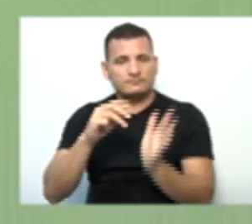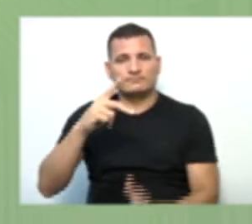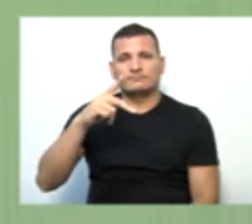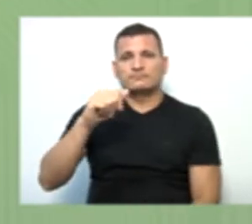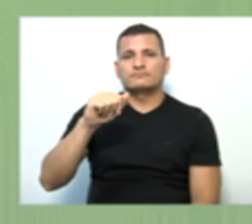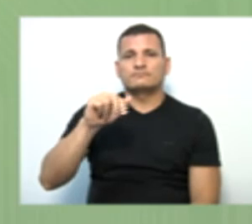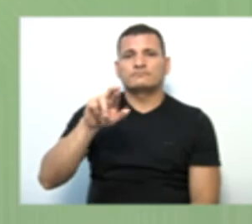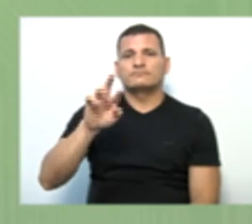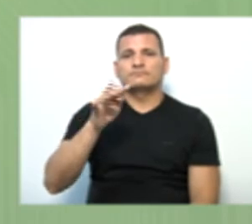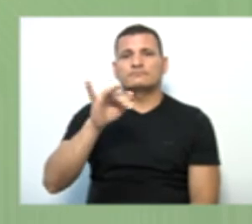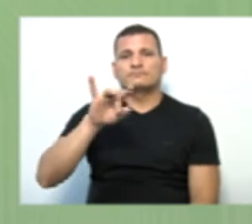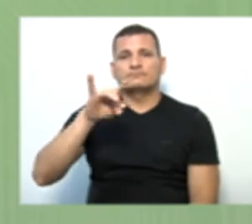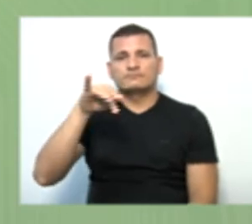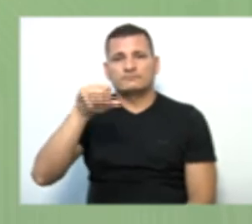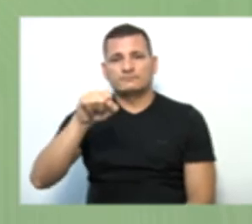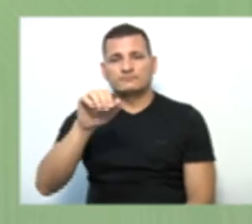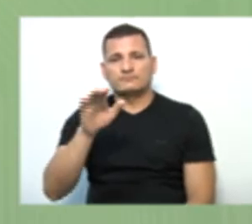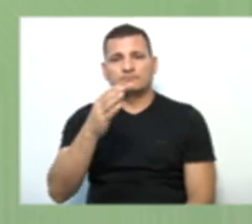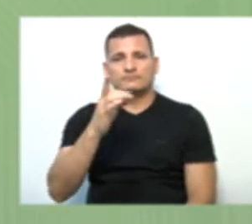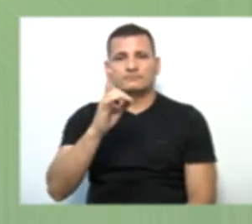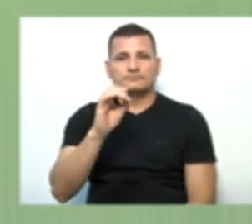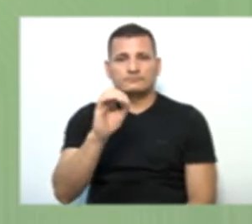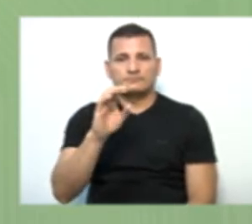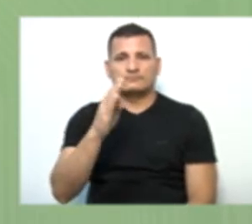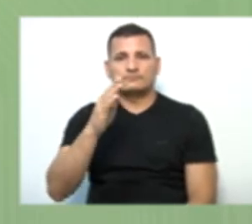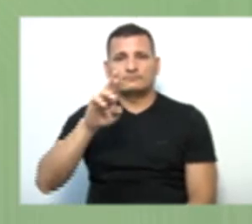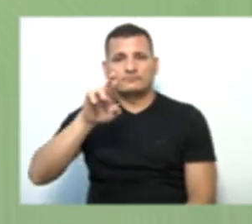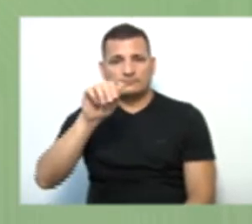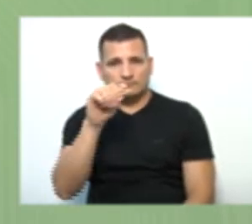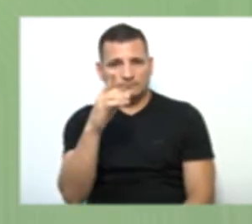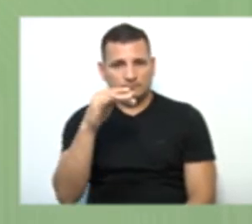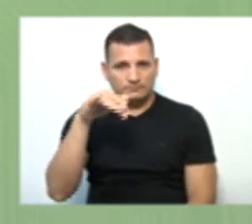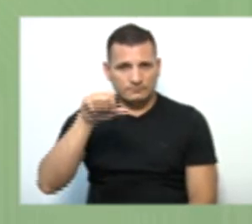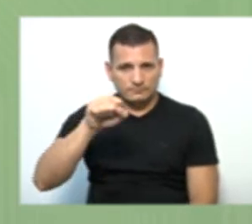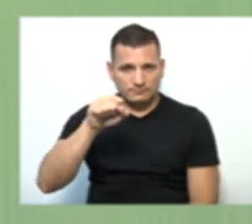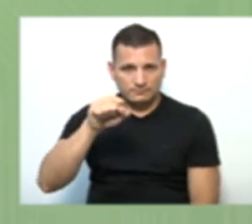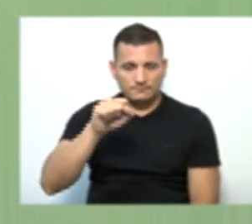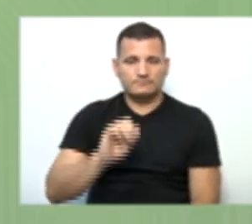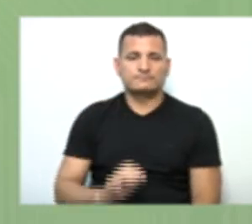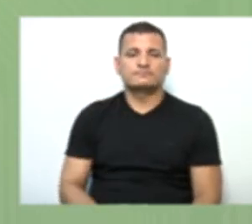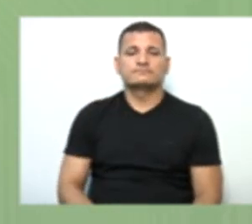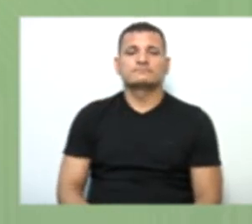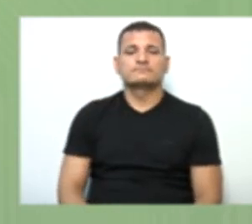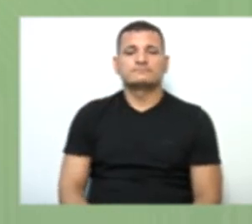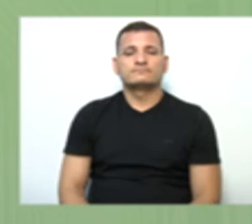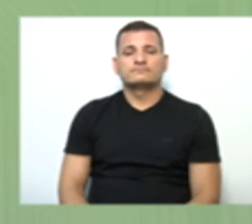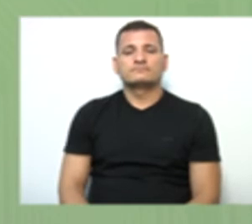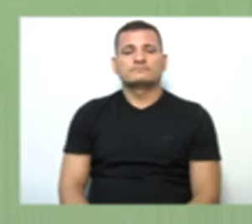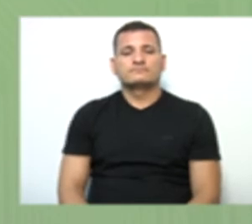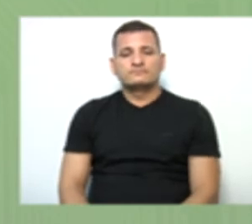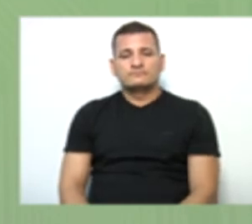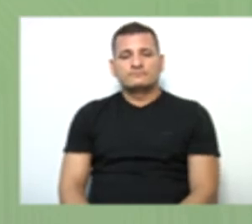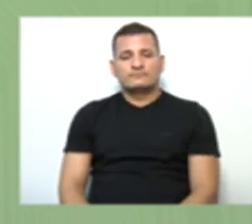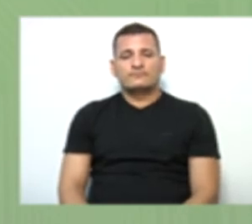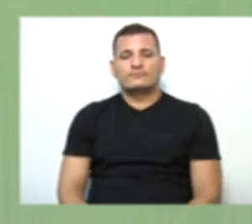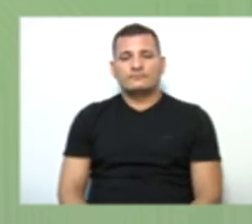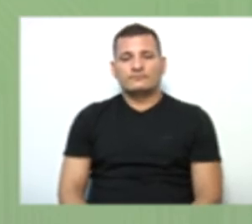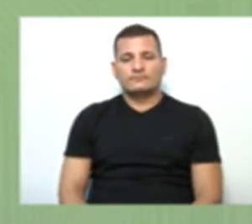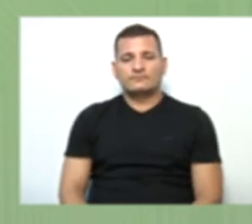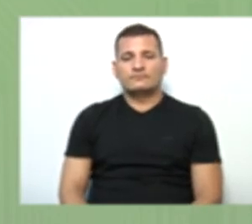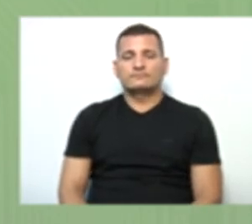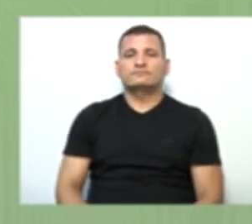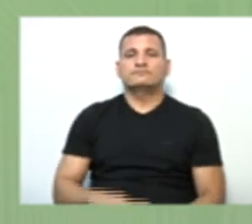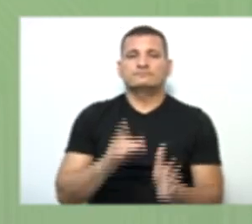dobradas. Muito bem, professor Aloy. Então vamos lá, só clareando mais um pouco, né, o lançamento de débito